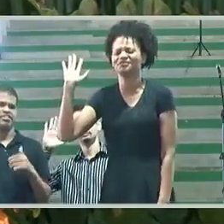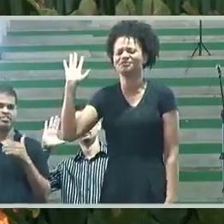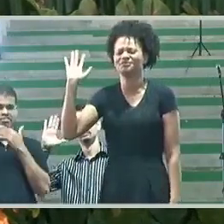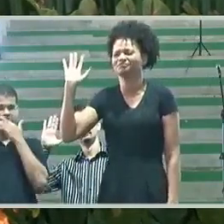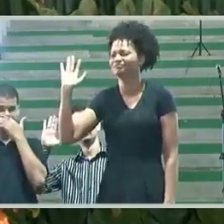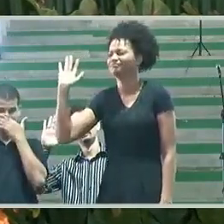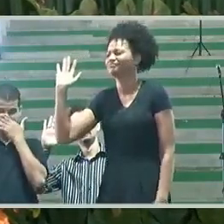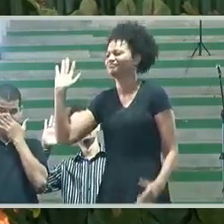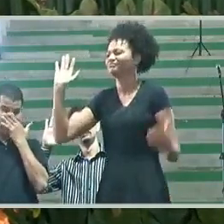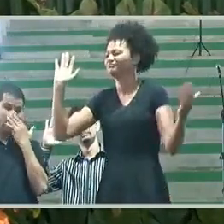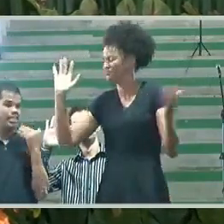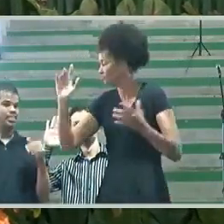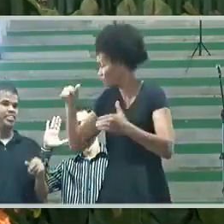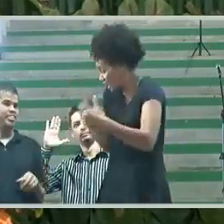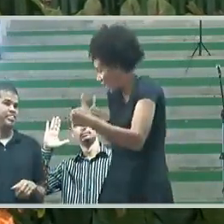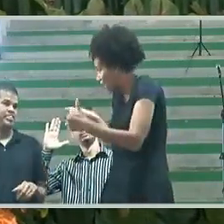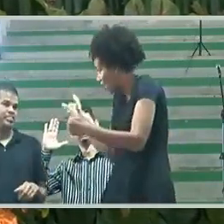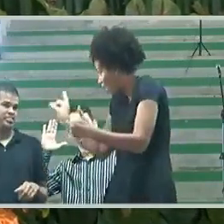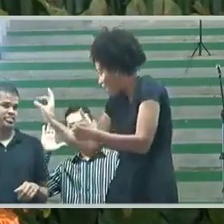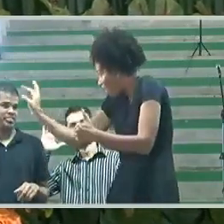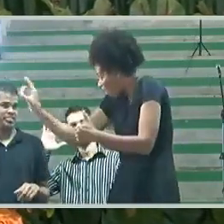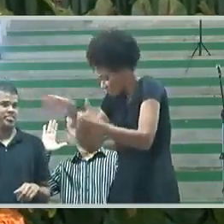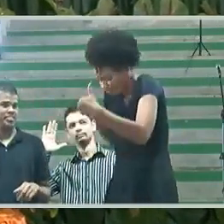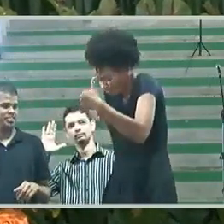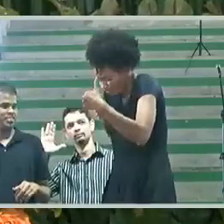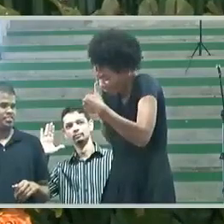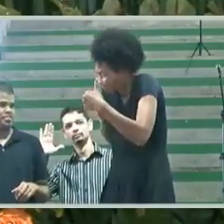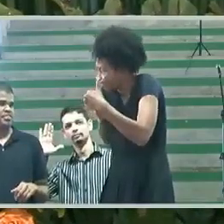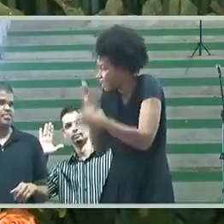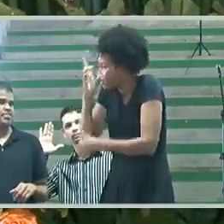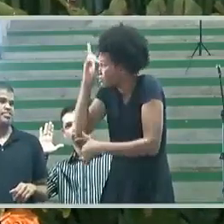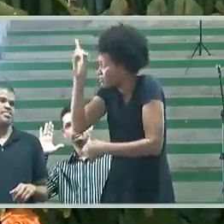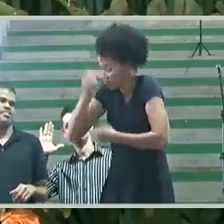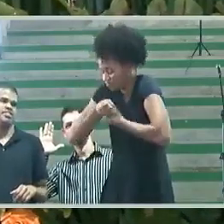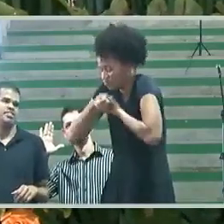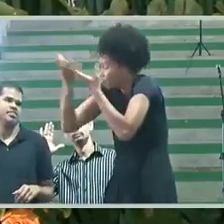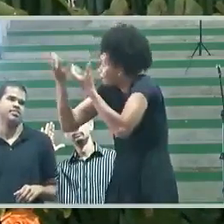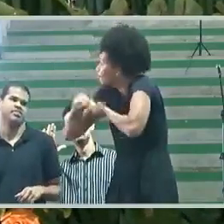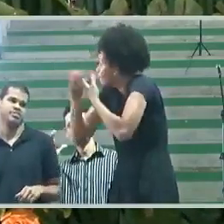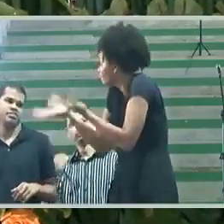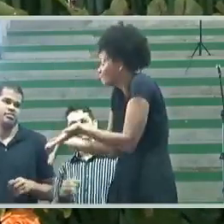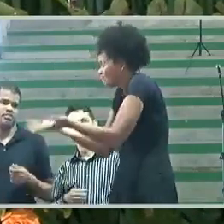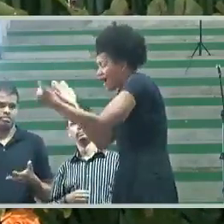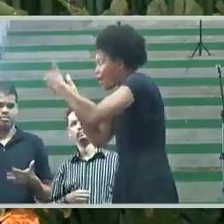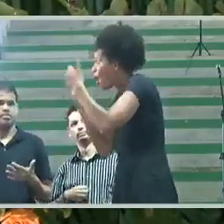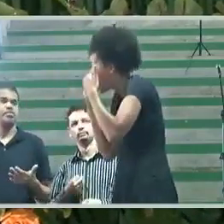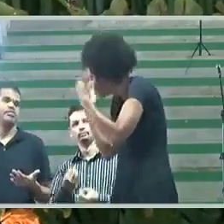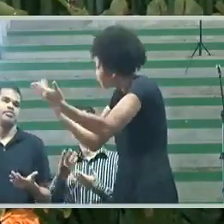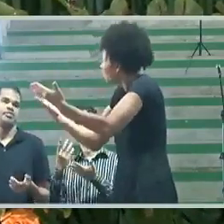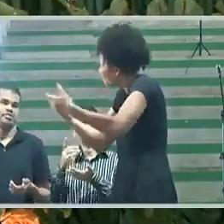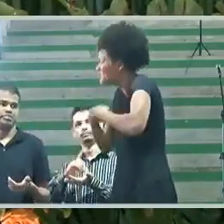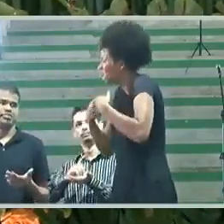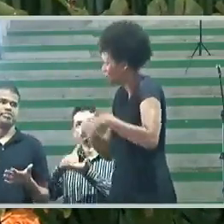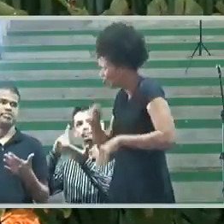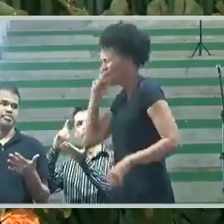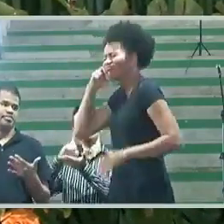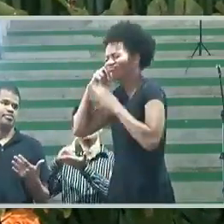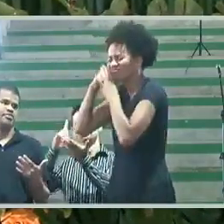Se prostre, diga alguma coisa para ele, vai, se prostre. Diga alguma coisa para ele aí, diga alguma coisa para ele, entrega teu culto.